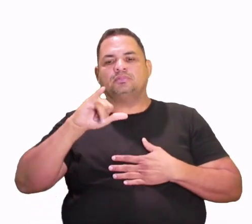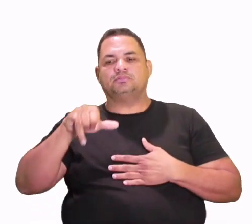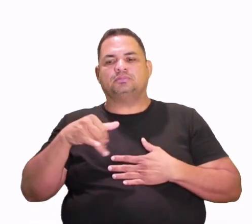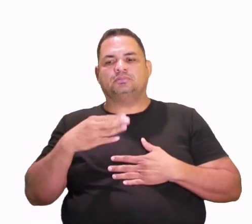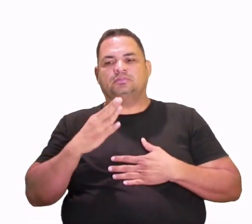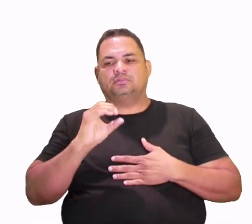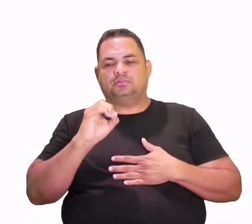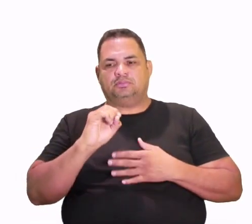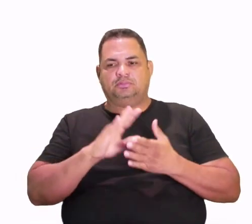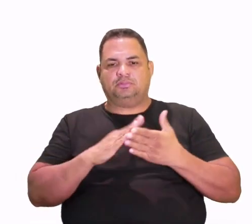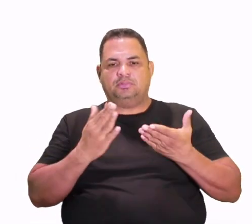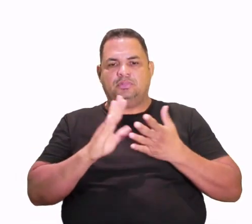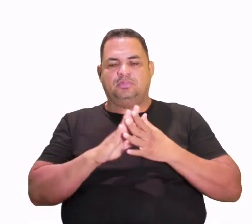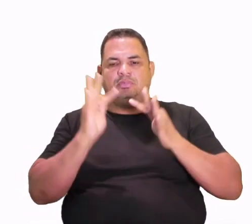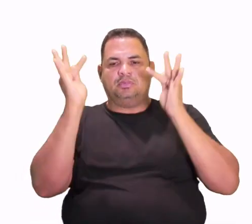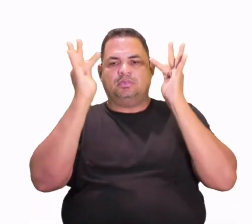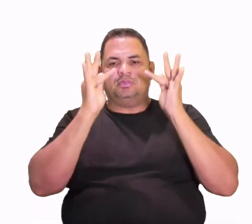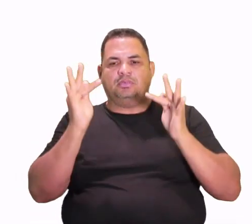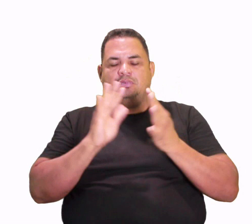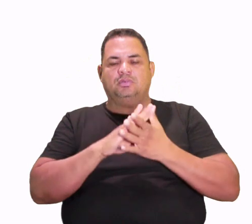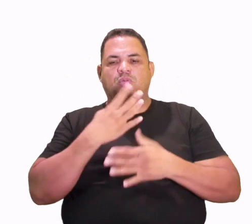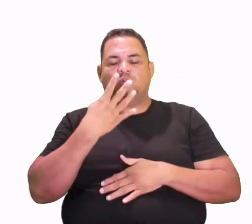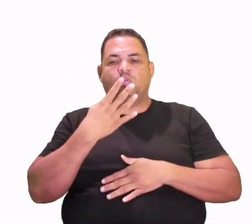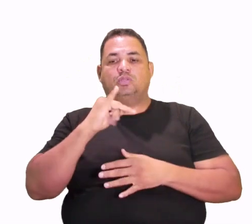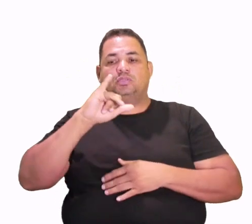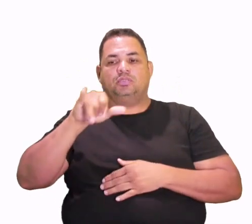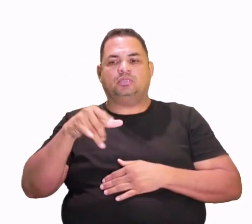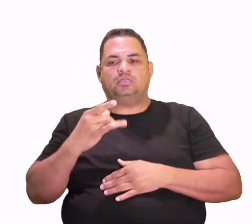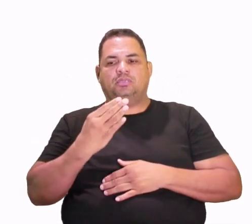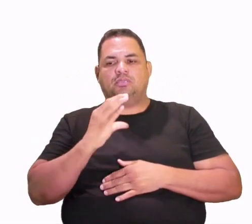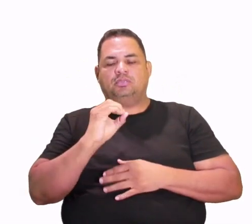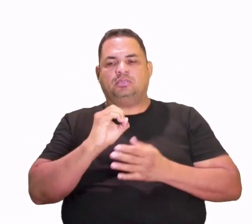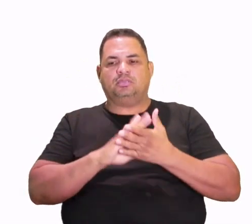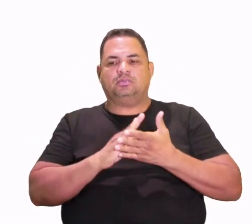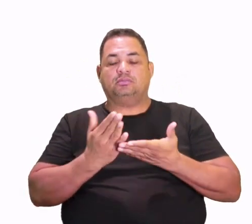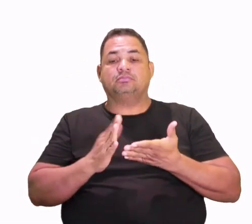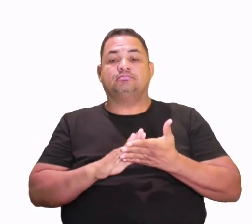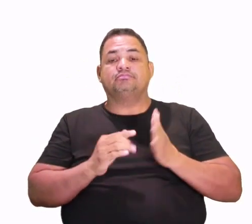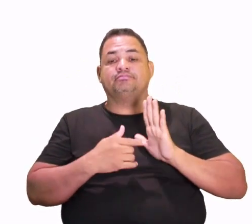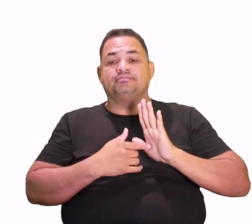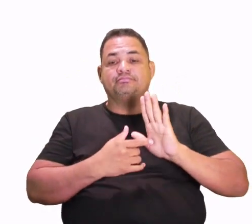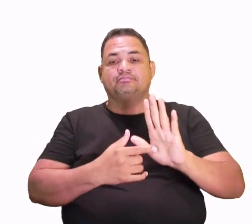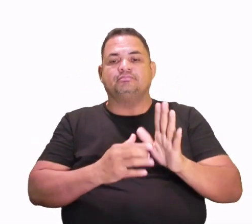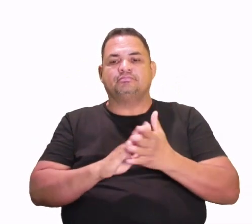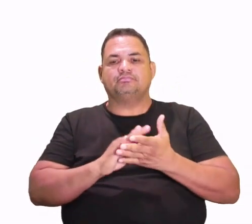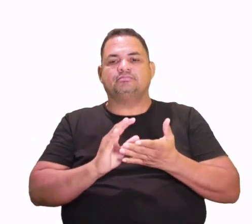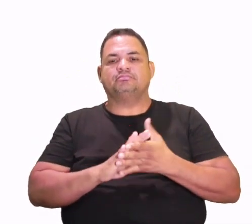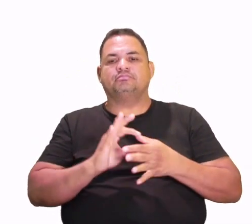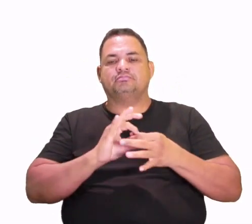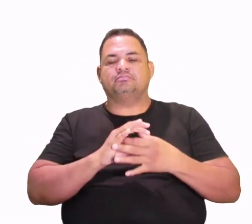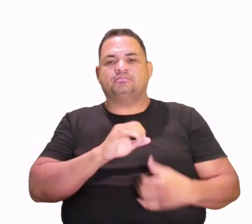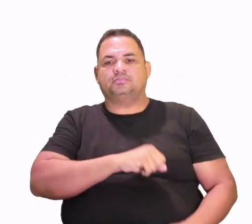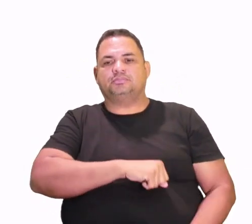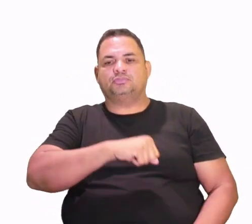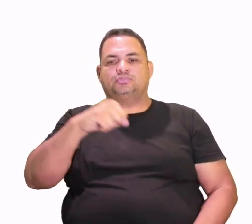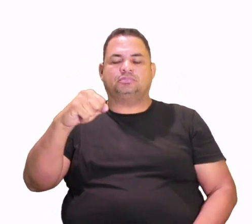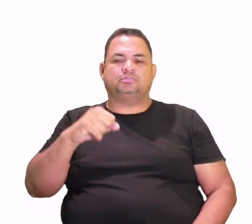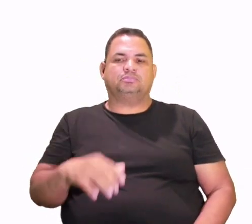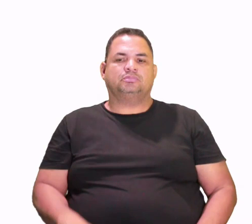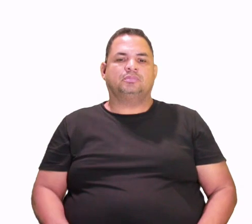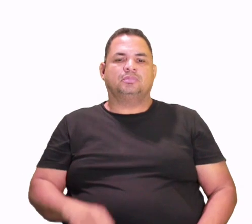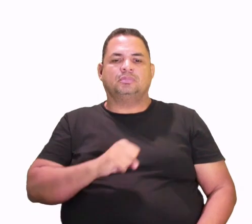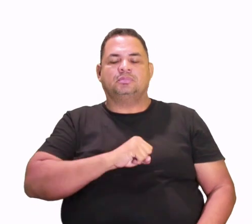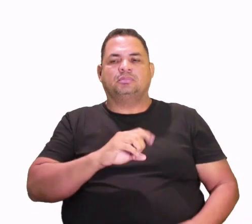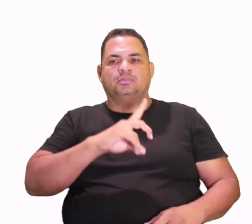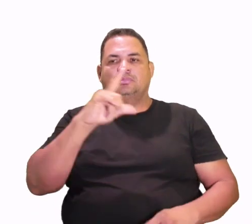4th of July, feliz 4 de julho, para fazer a menção ao Independence Day, fazer menção